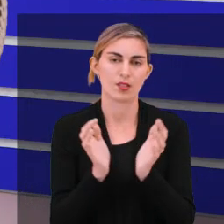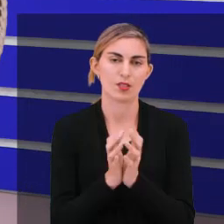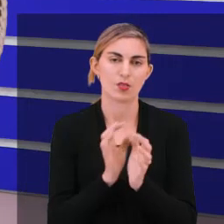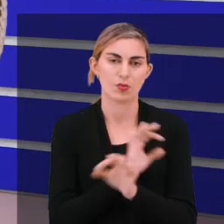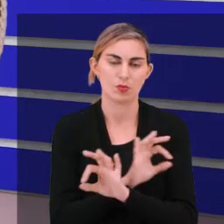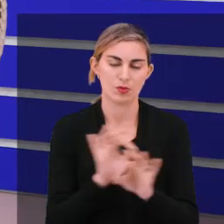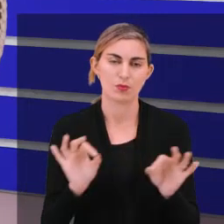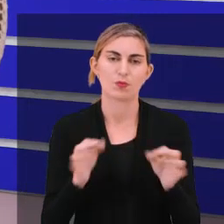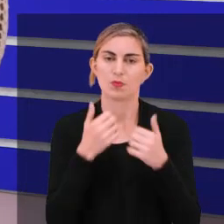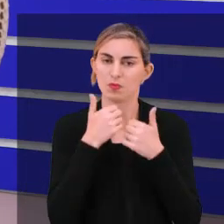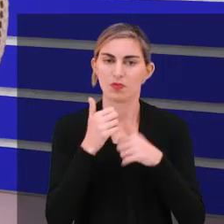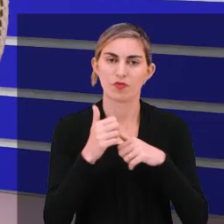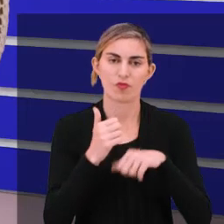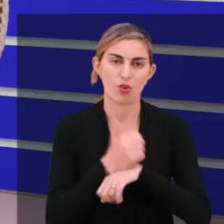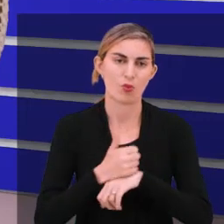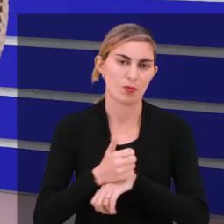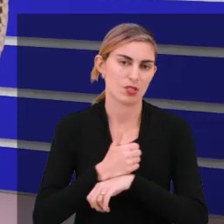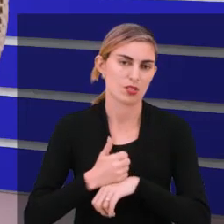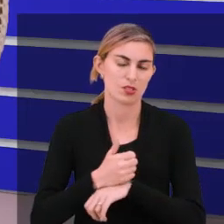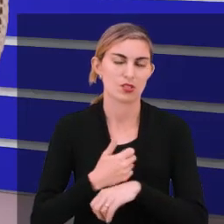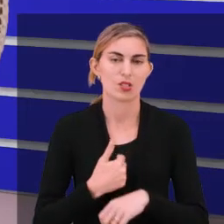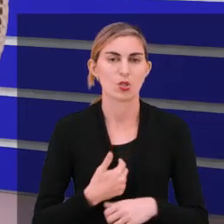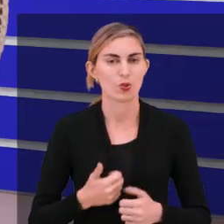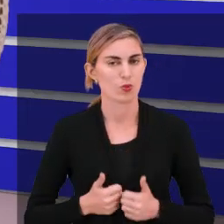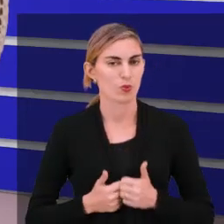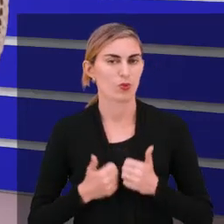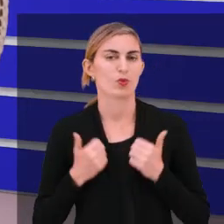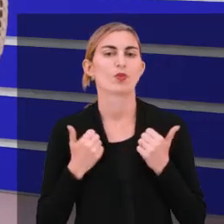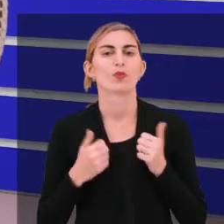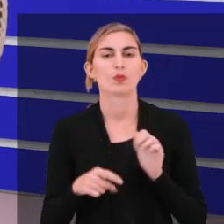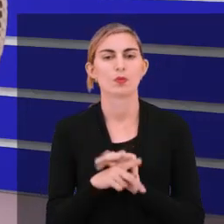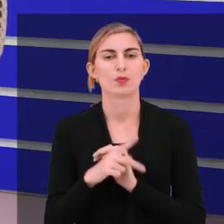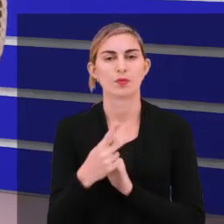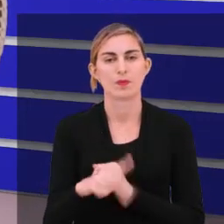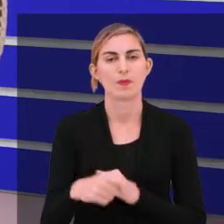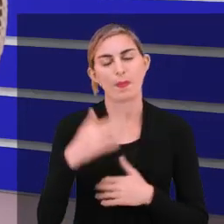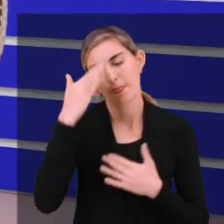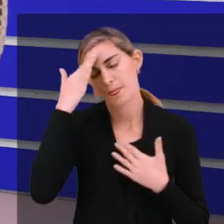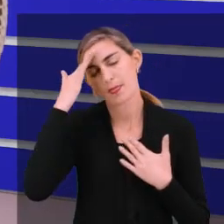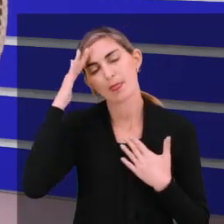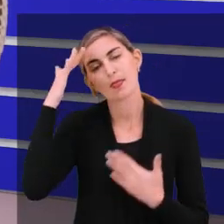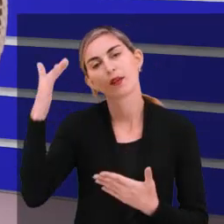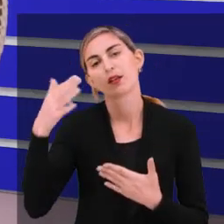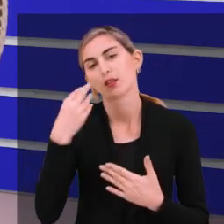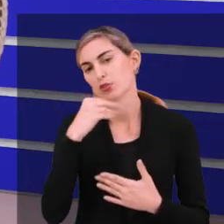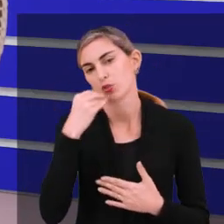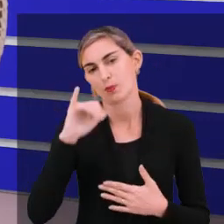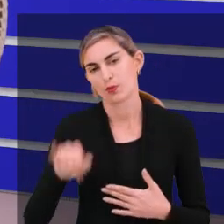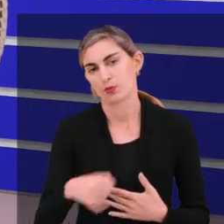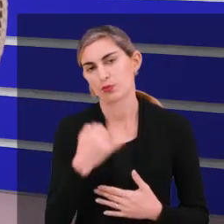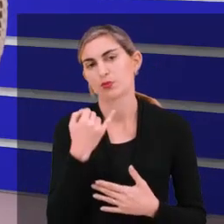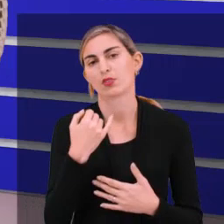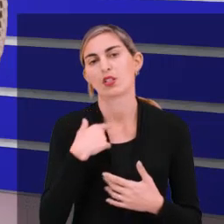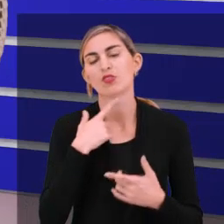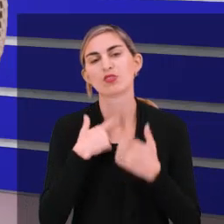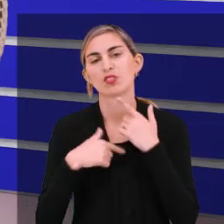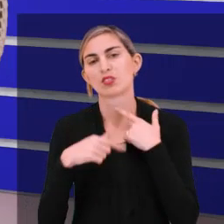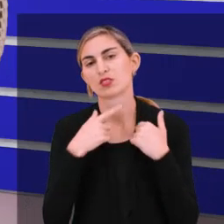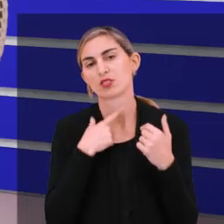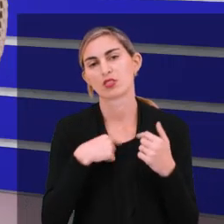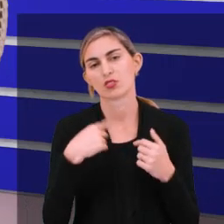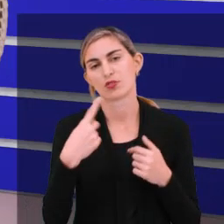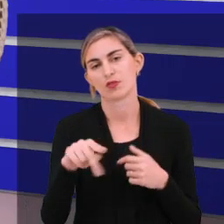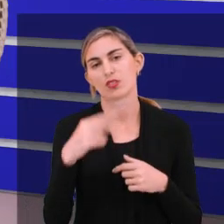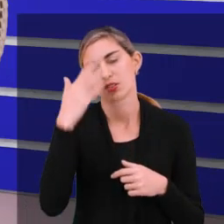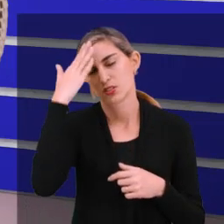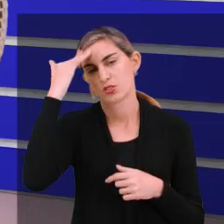equipe tem uma excelente formação, eu me orgulho de fazer parte dela. Agradeço a oportunidade e desejo que